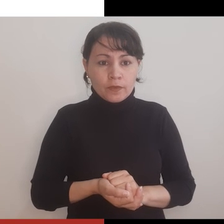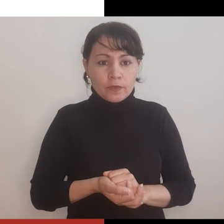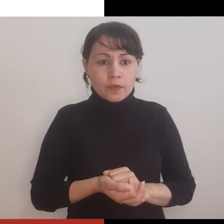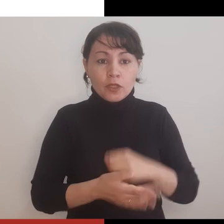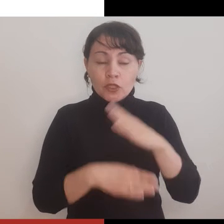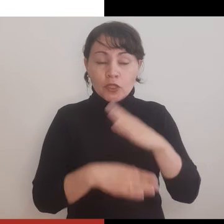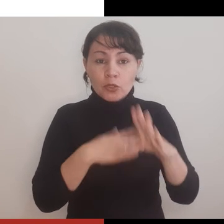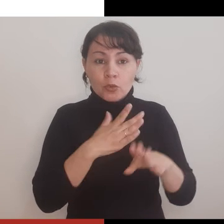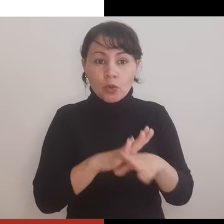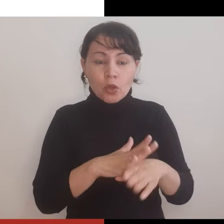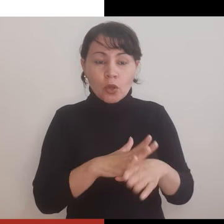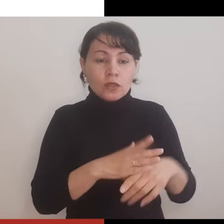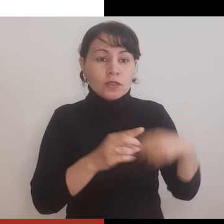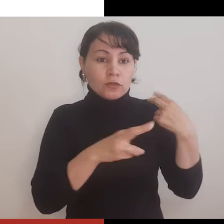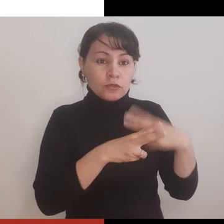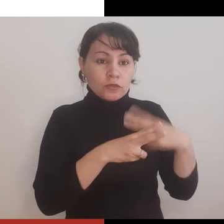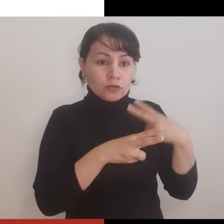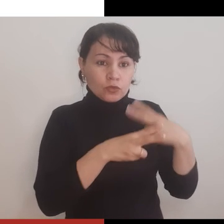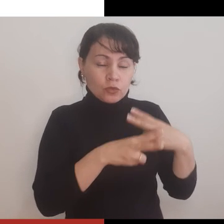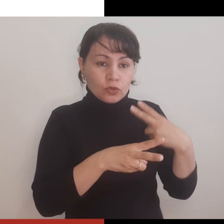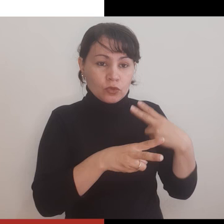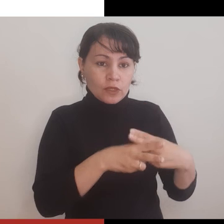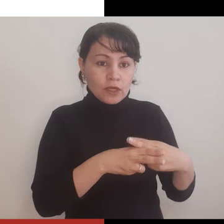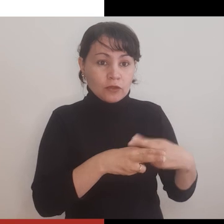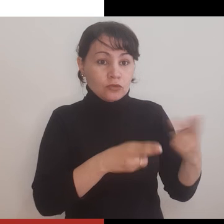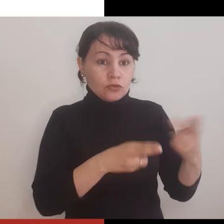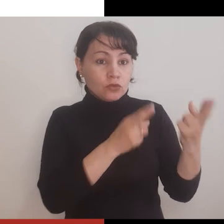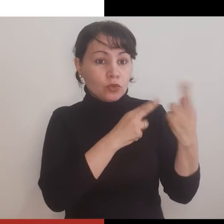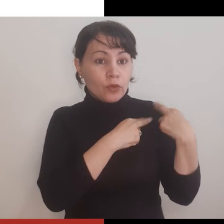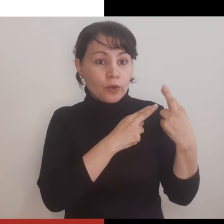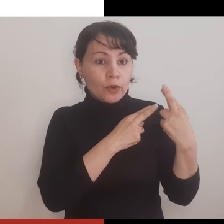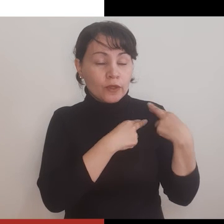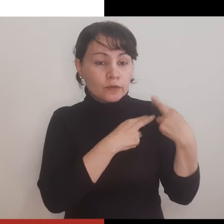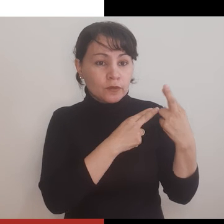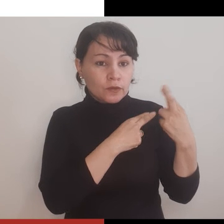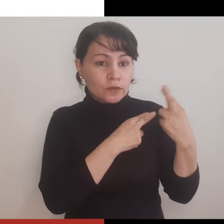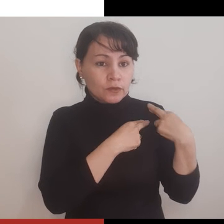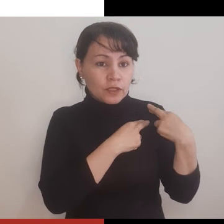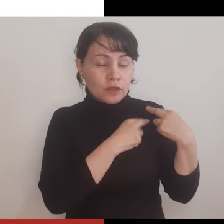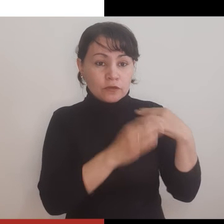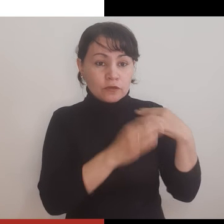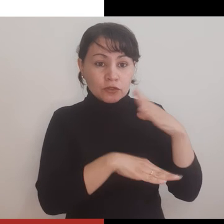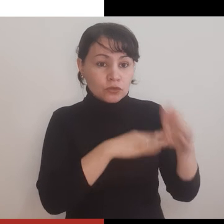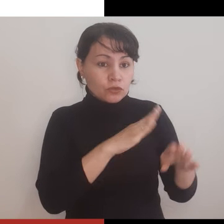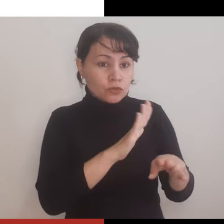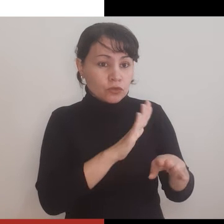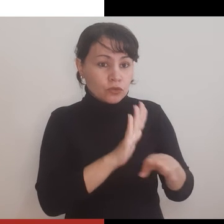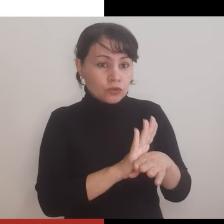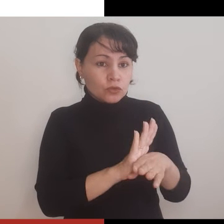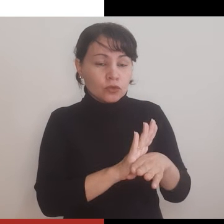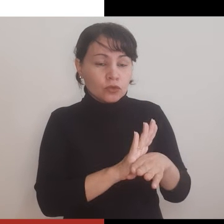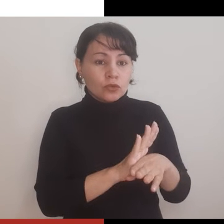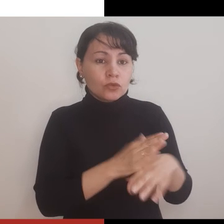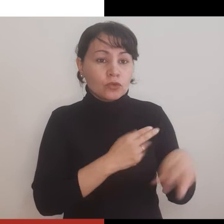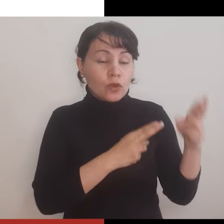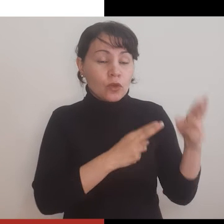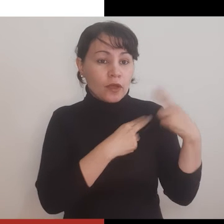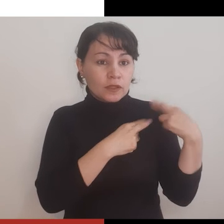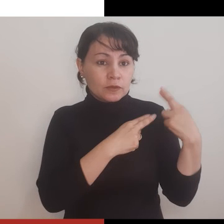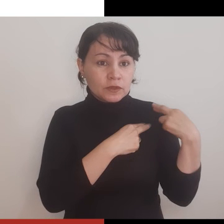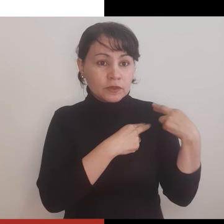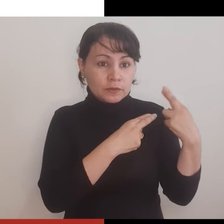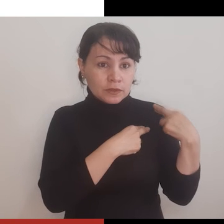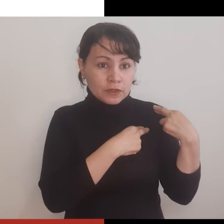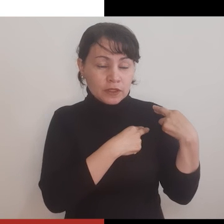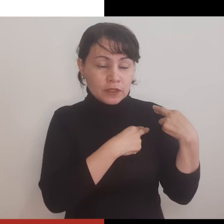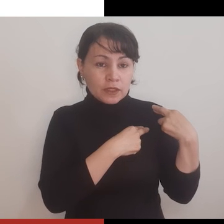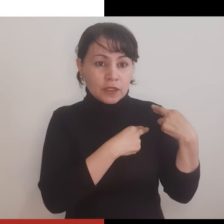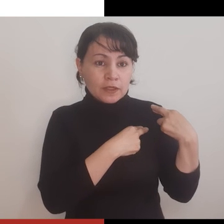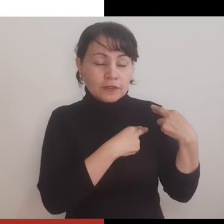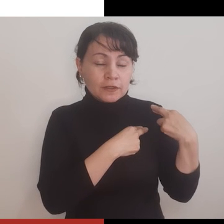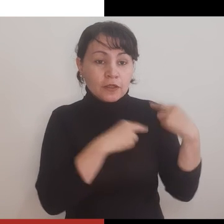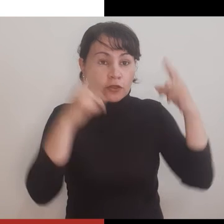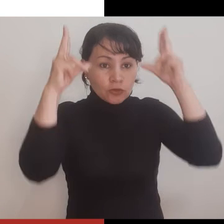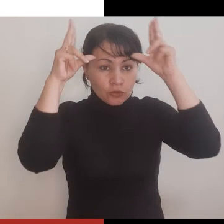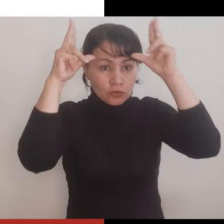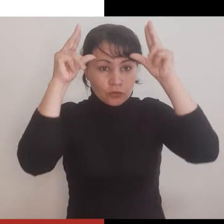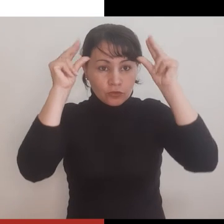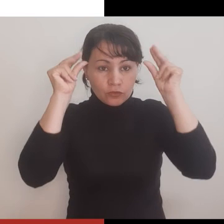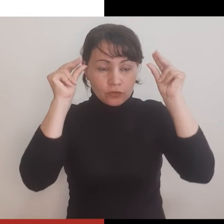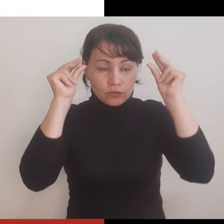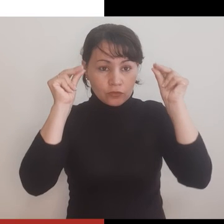Dentre todos esses cuidados, o responsável, né, isso tudo aqui é responsabilidade do